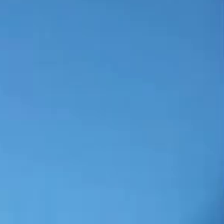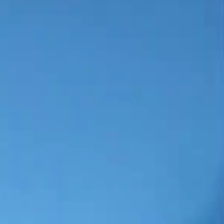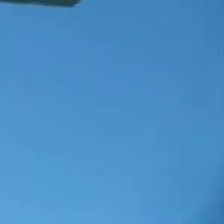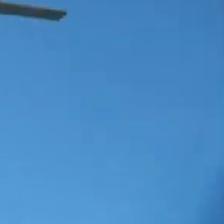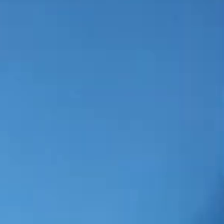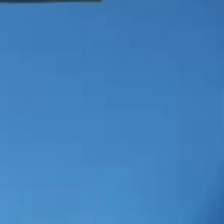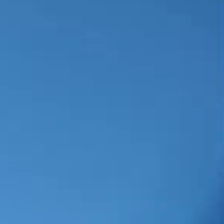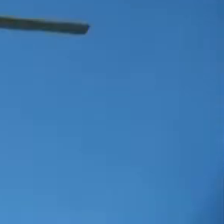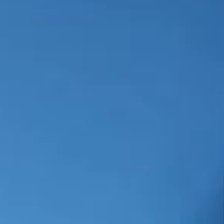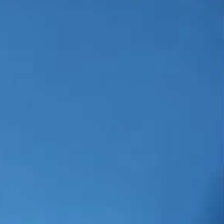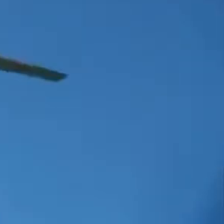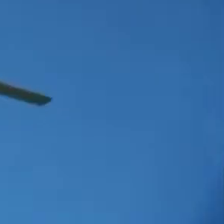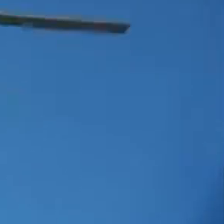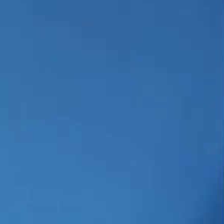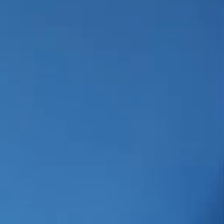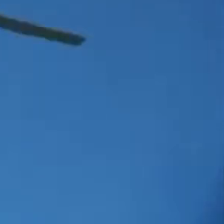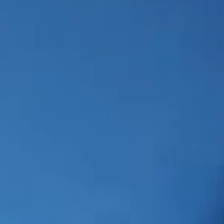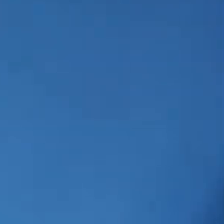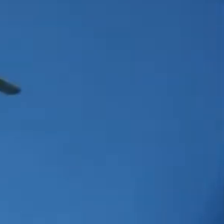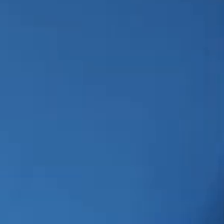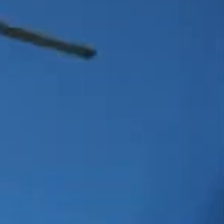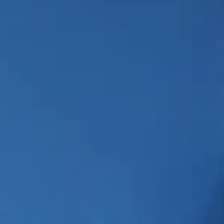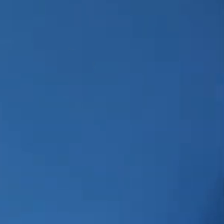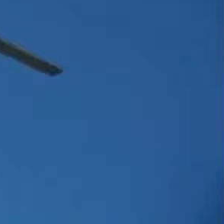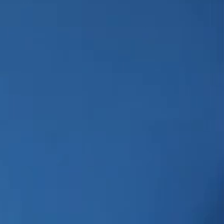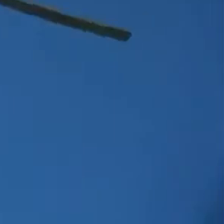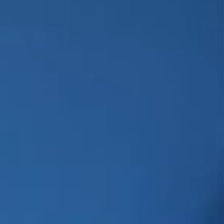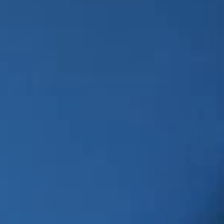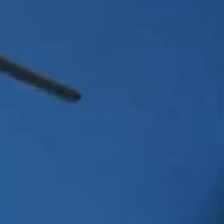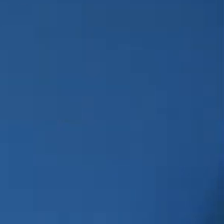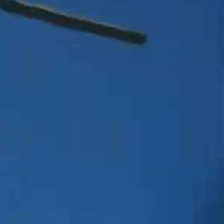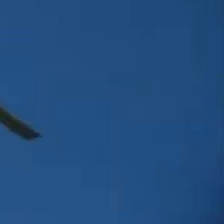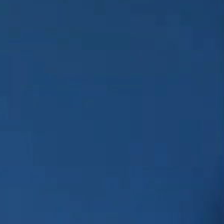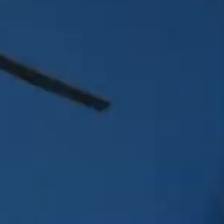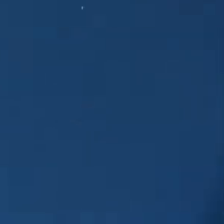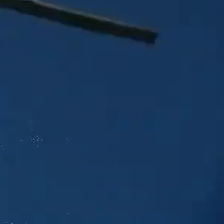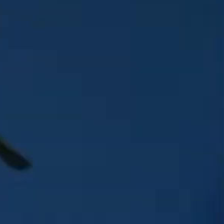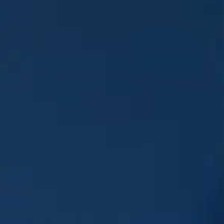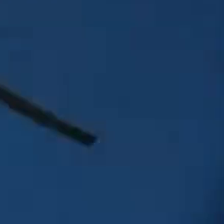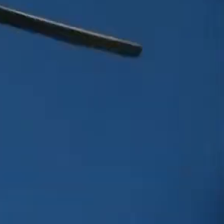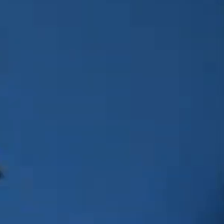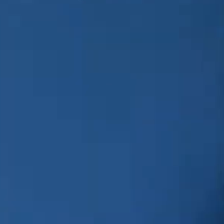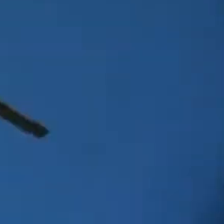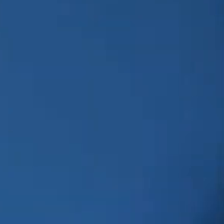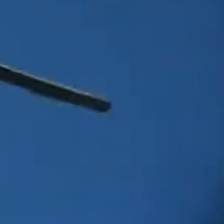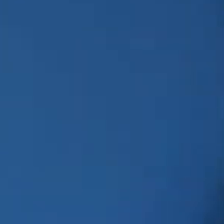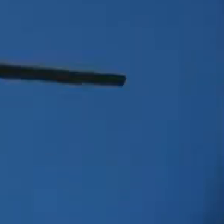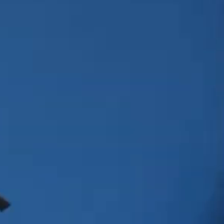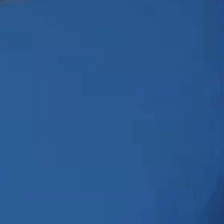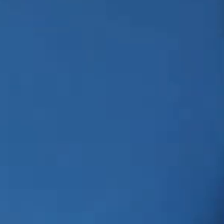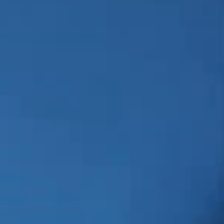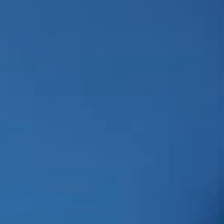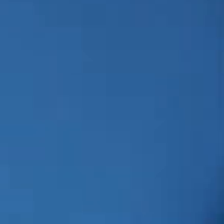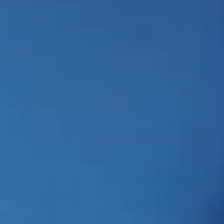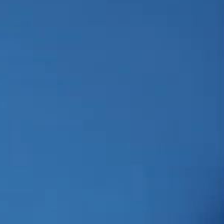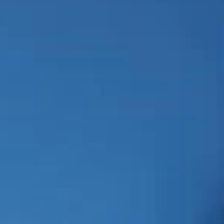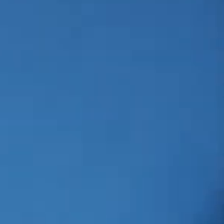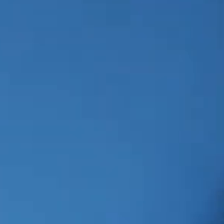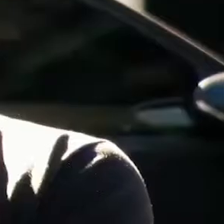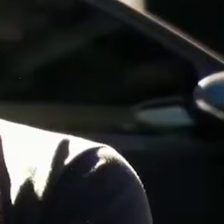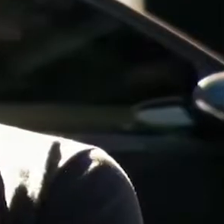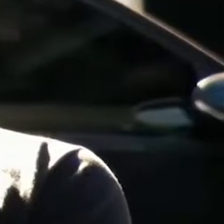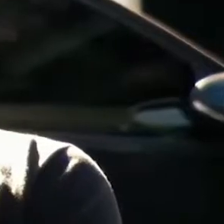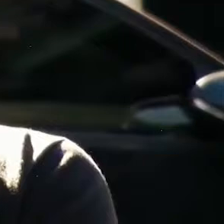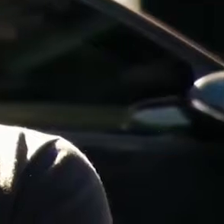Civil. É um trabalho discreto para apurar a grande gama de crimes que estão ocorrendo aí no dia a dia por todo o